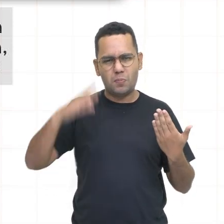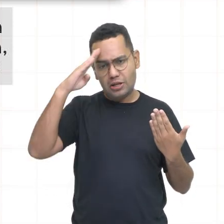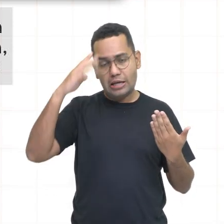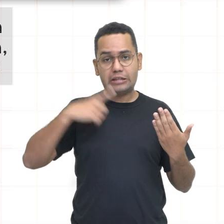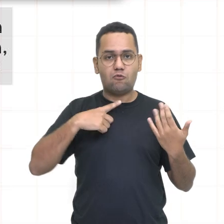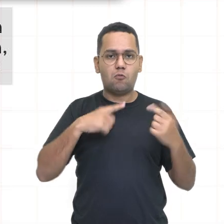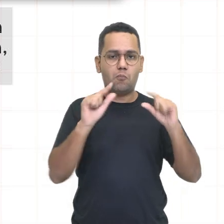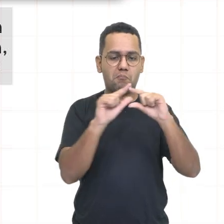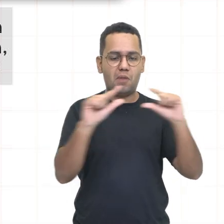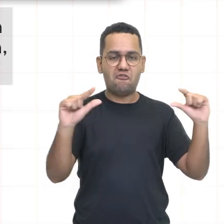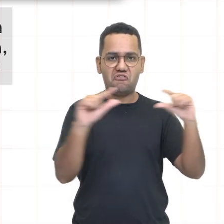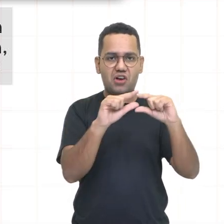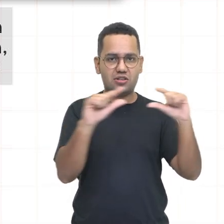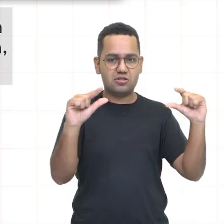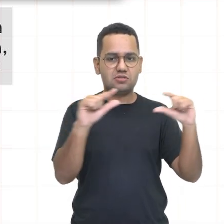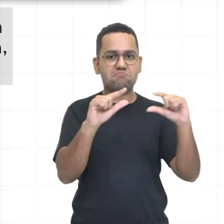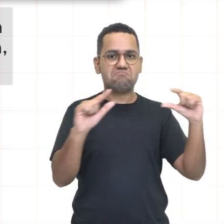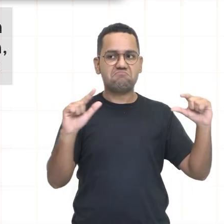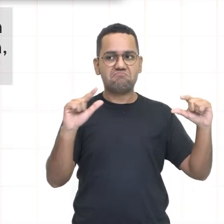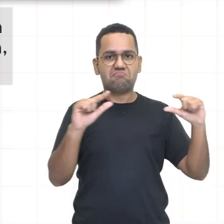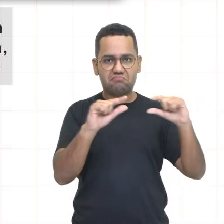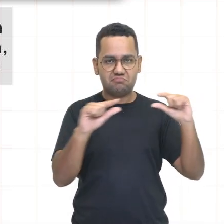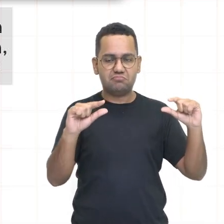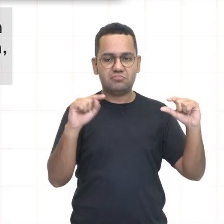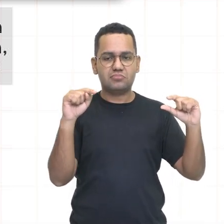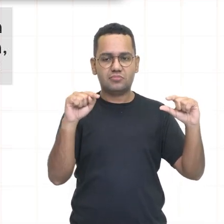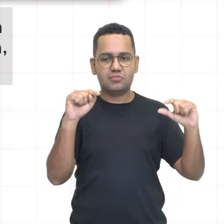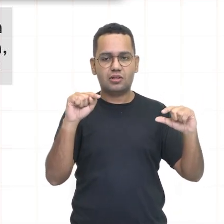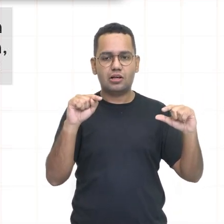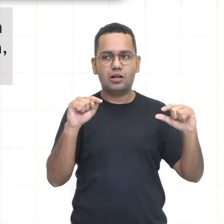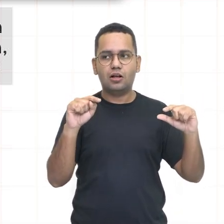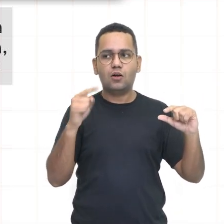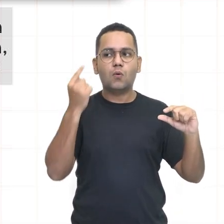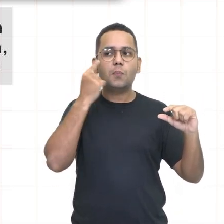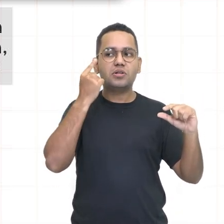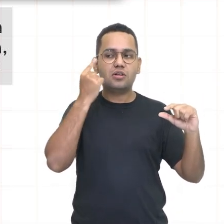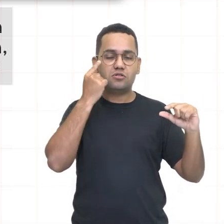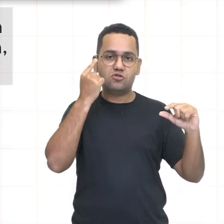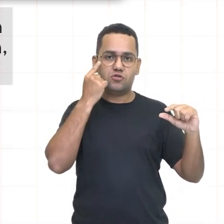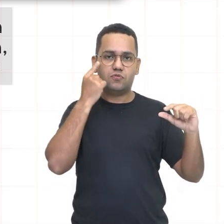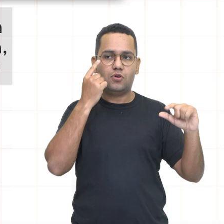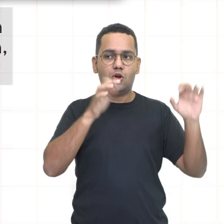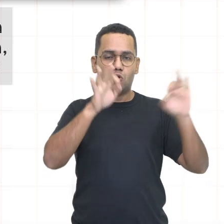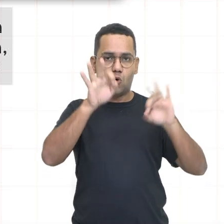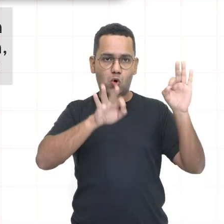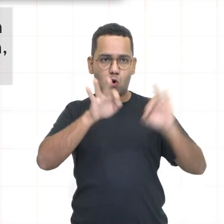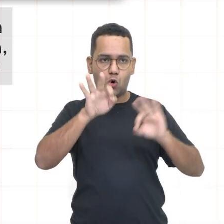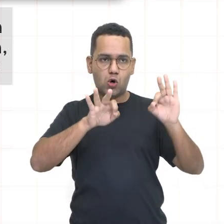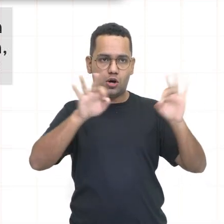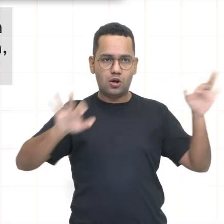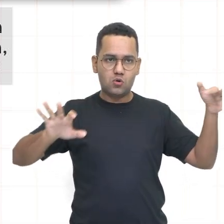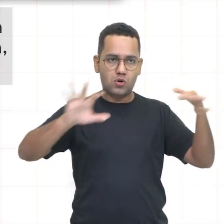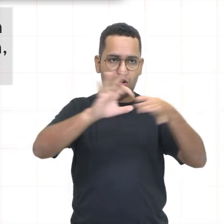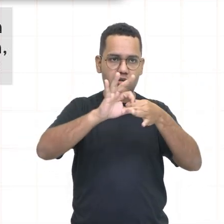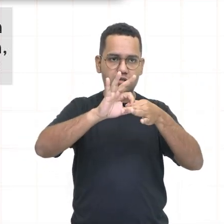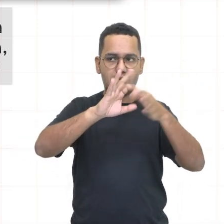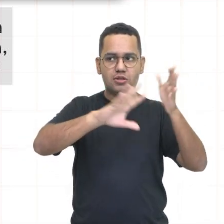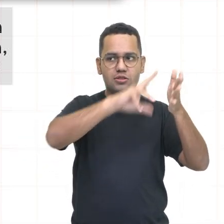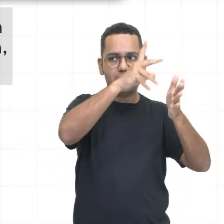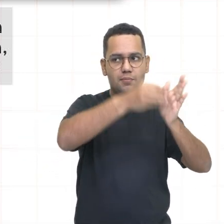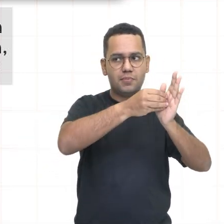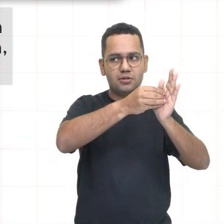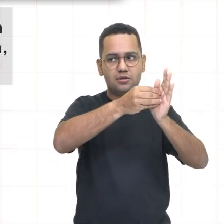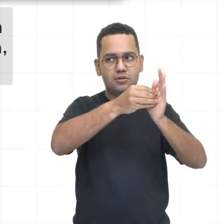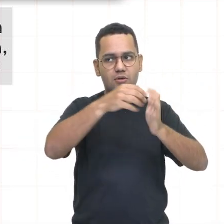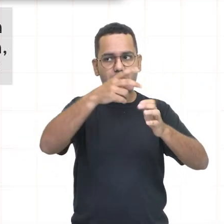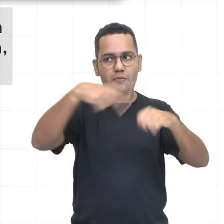gente demonstrar como era de fato as intenções, os planos de integração da Amazônia em relação ao